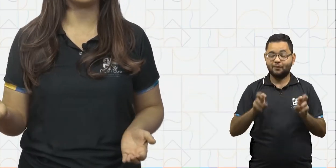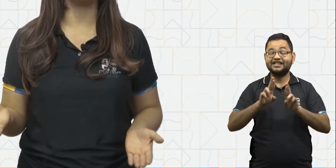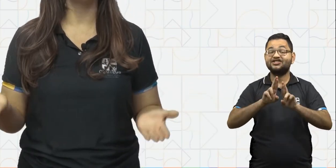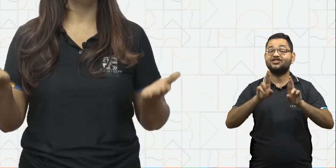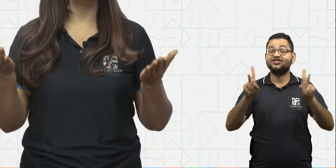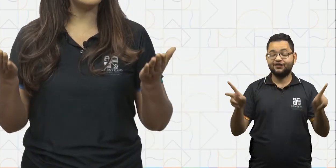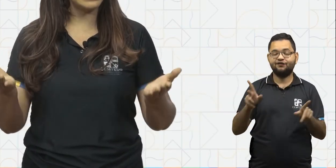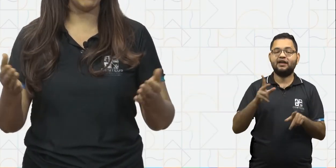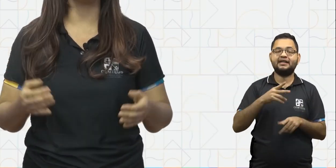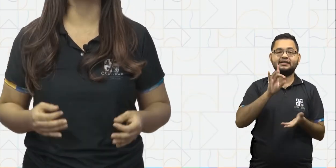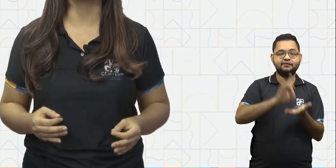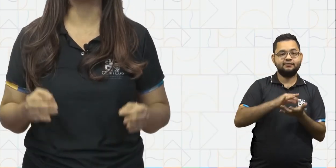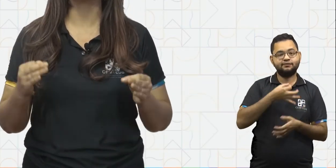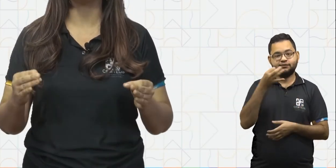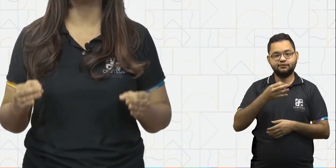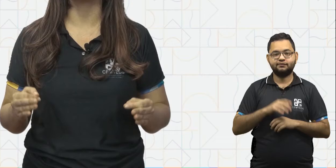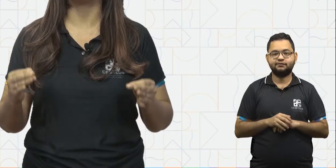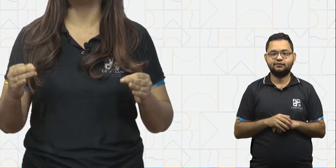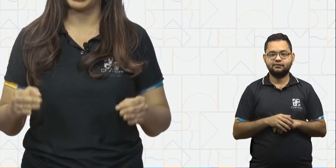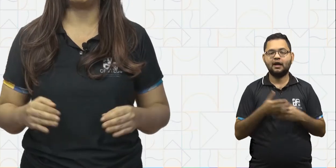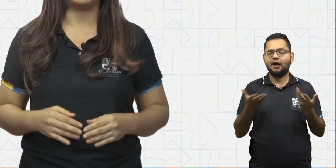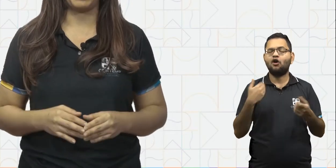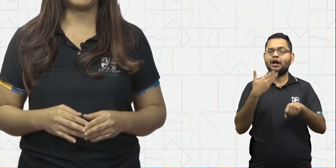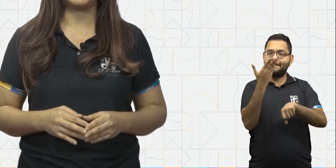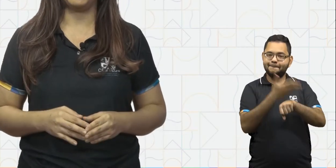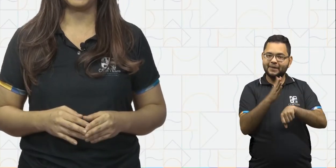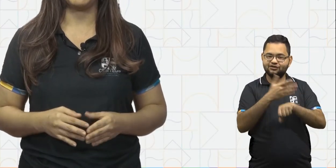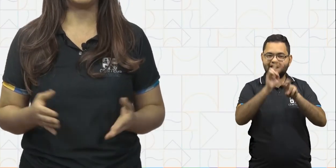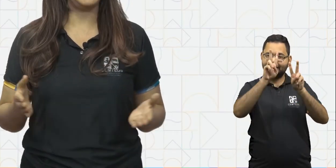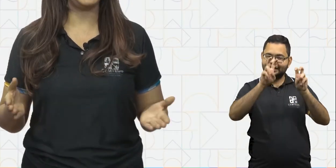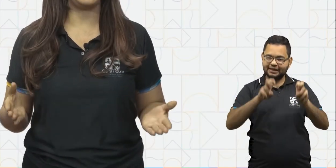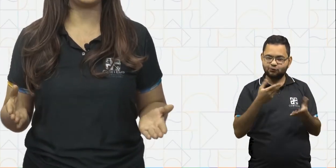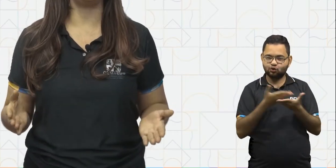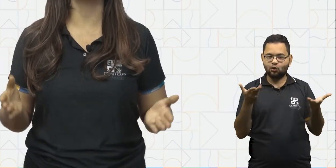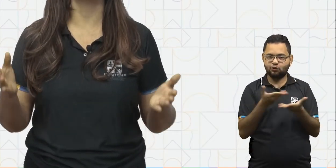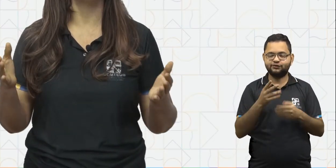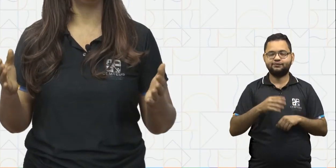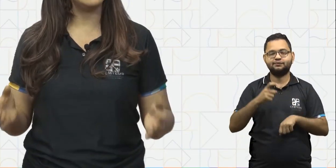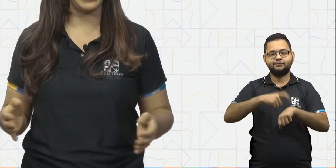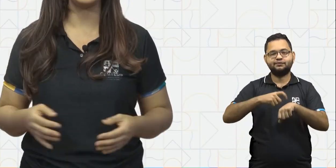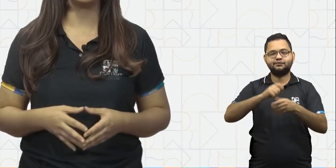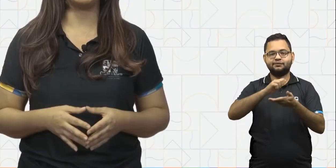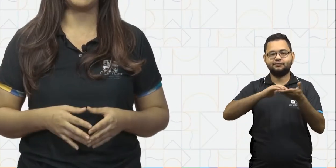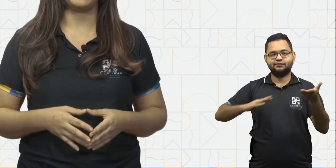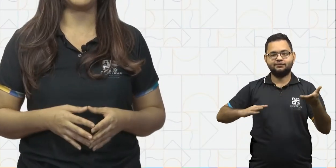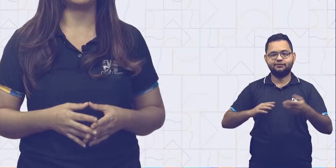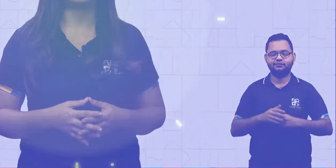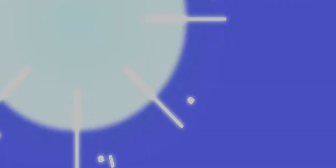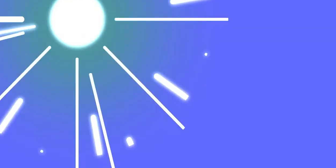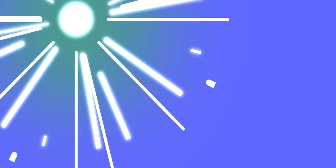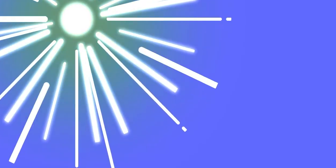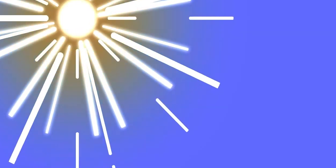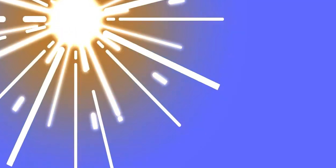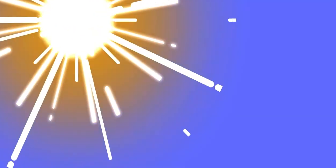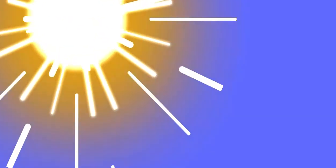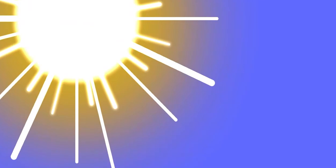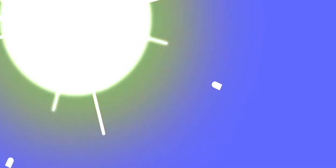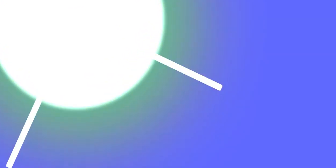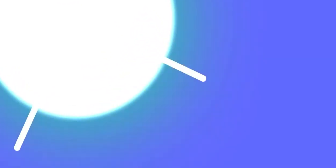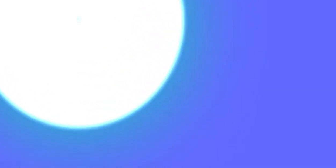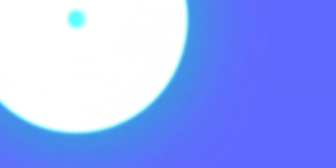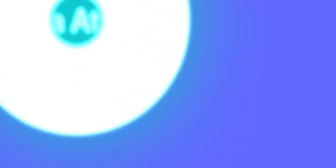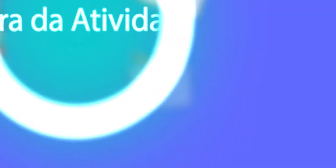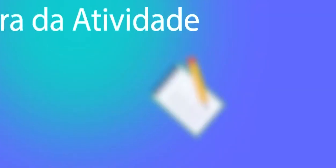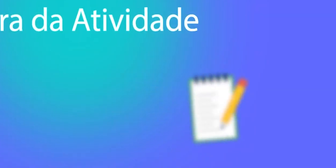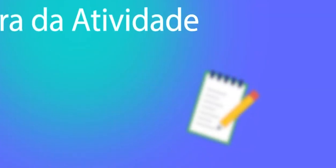e fato, que tal você exercitar o que aprendeu aqui hoje? Está na hora da atividade.